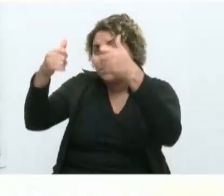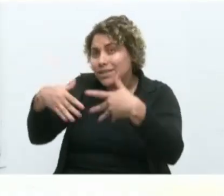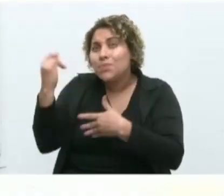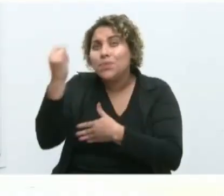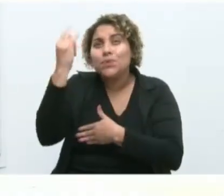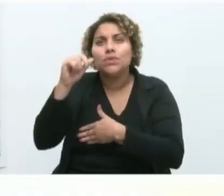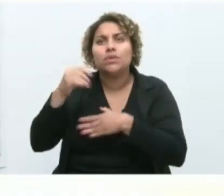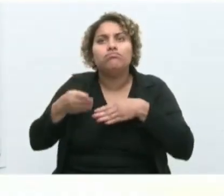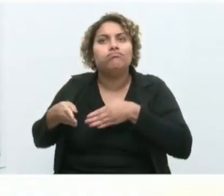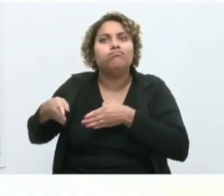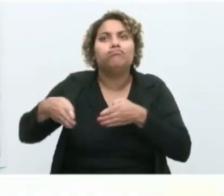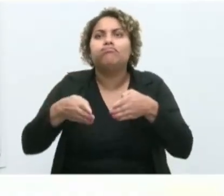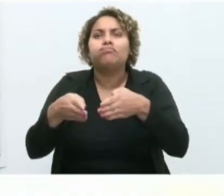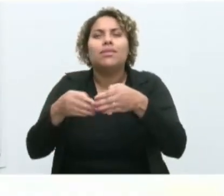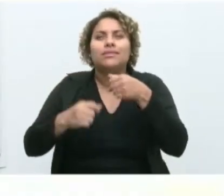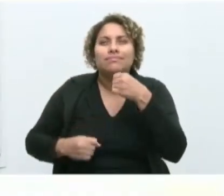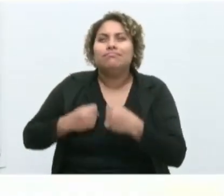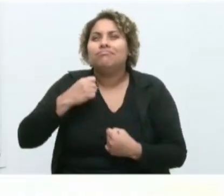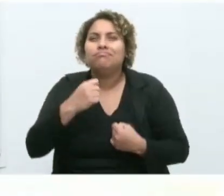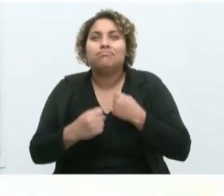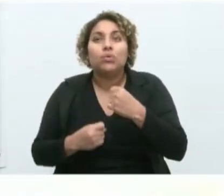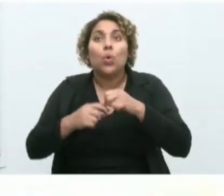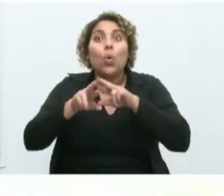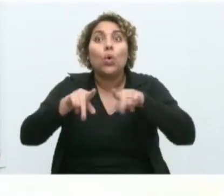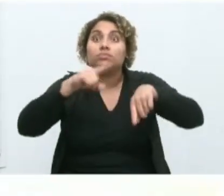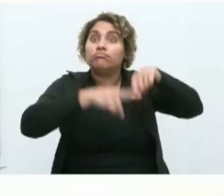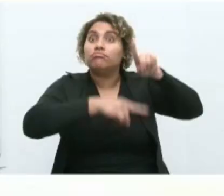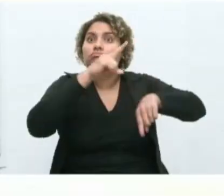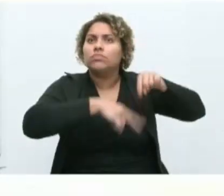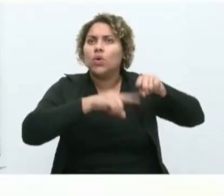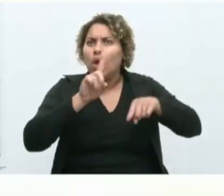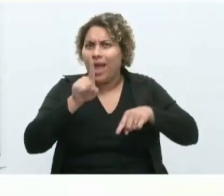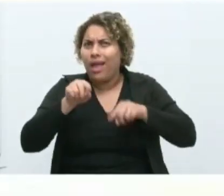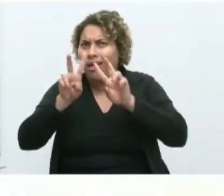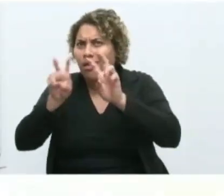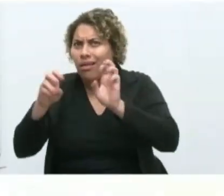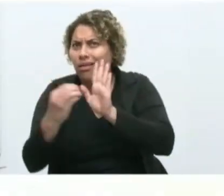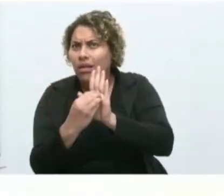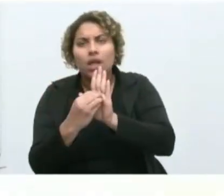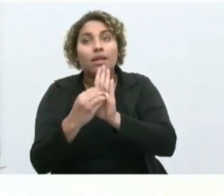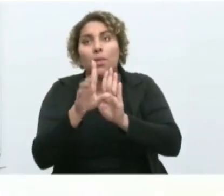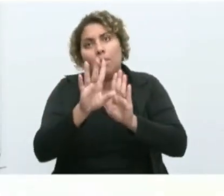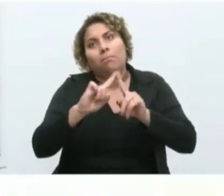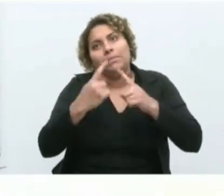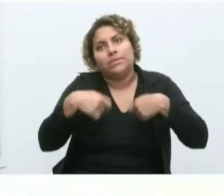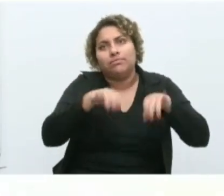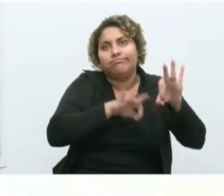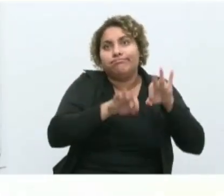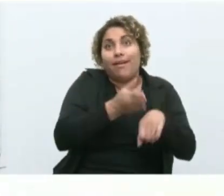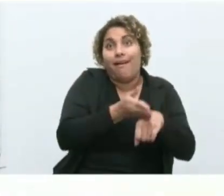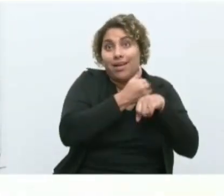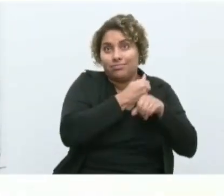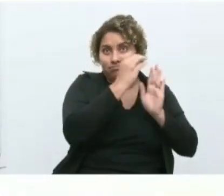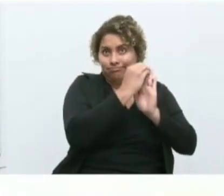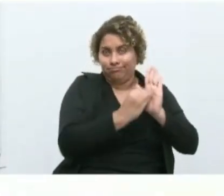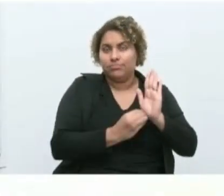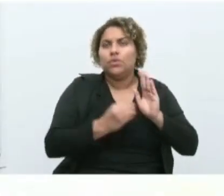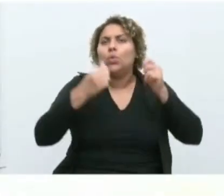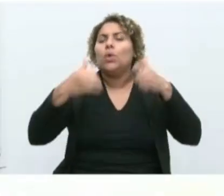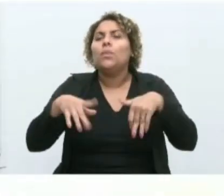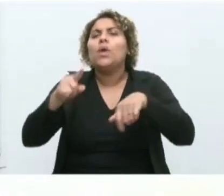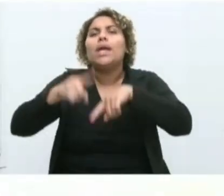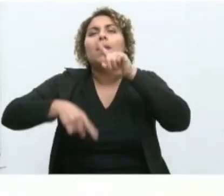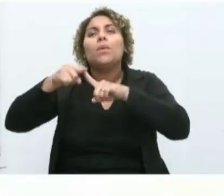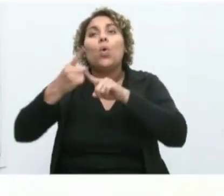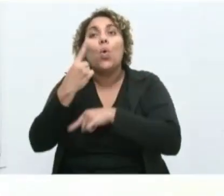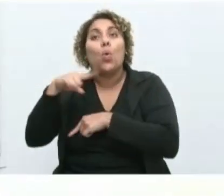pista, do equipamento. Não é o que está sendo tratado, mas é o que está no pano de fundo do que foi dito. Questão do equipamento, na nossa